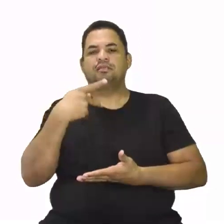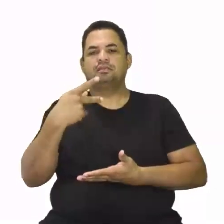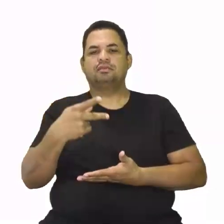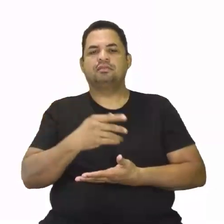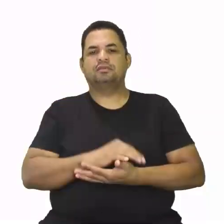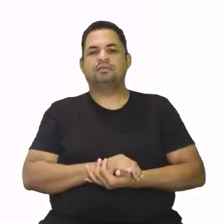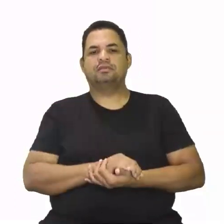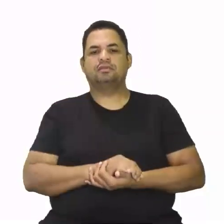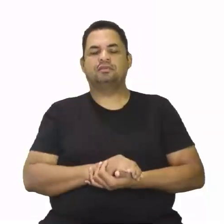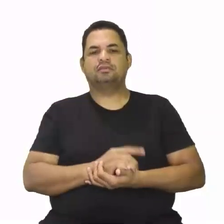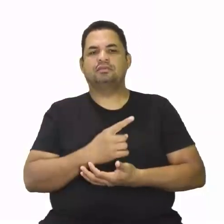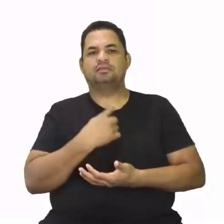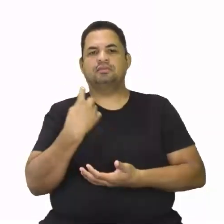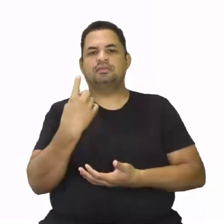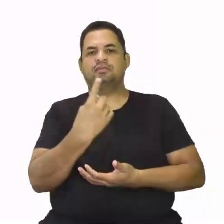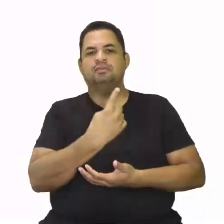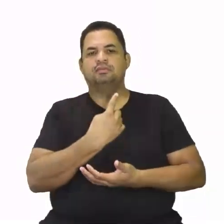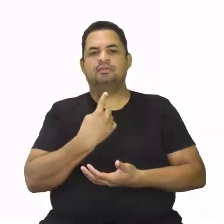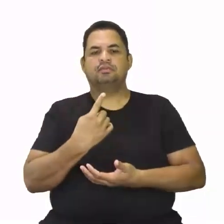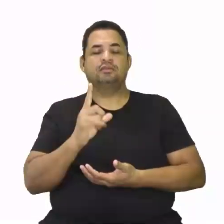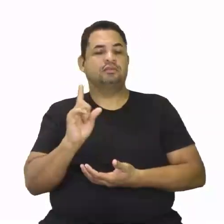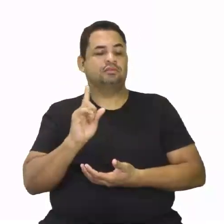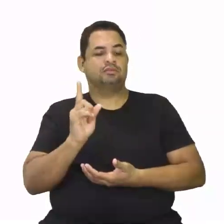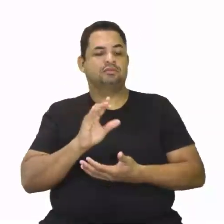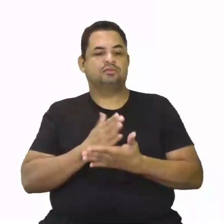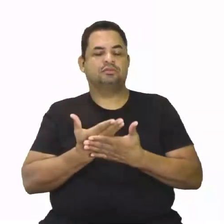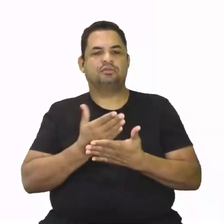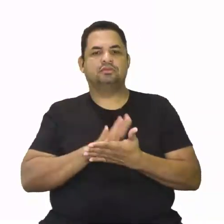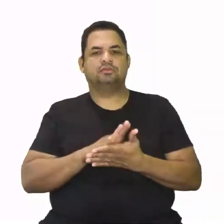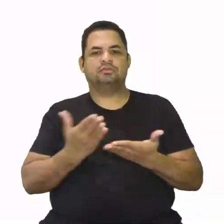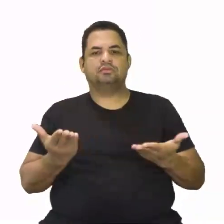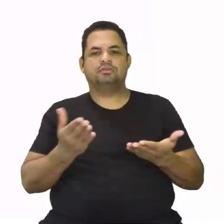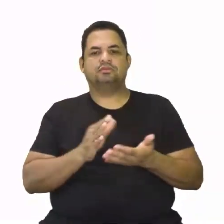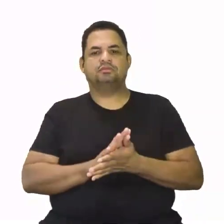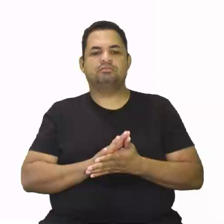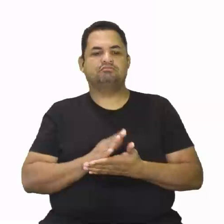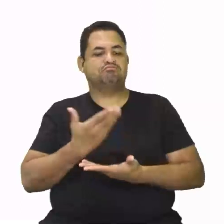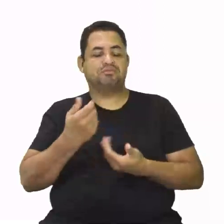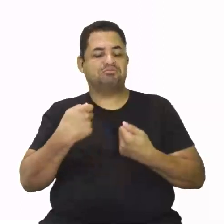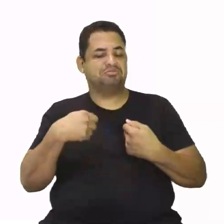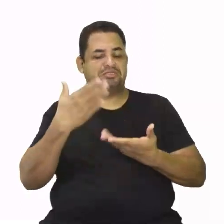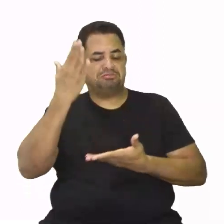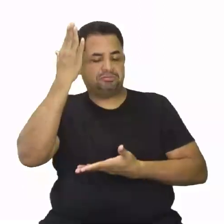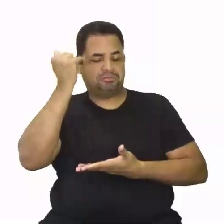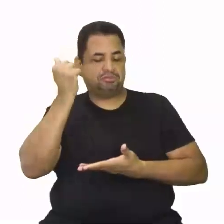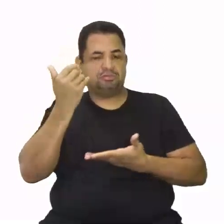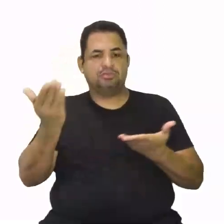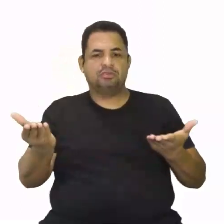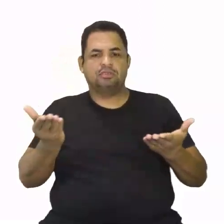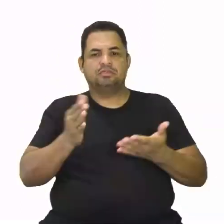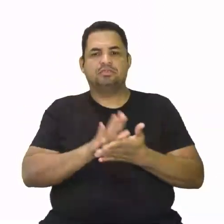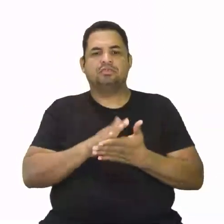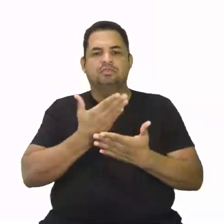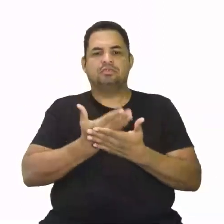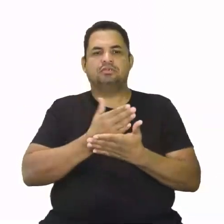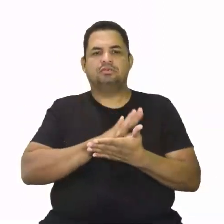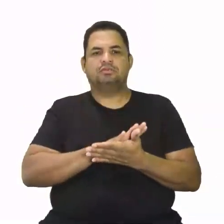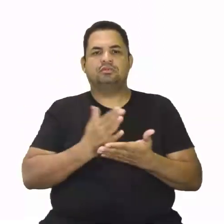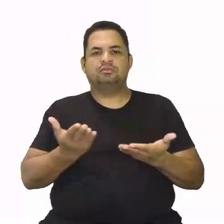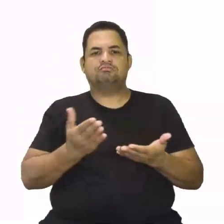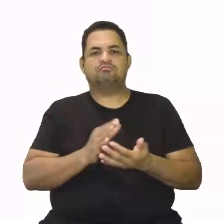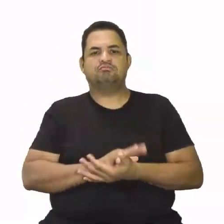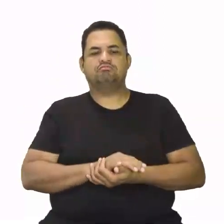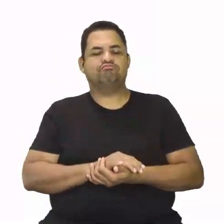muitas vezes, nós não somos tradutores. Nós não temos a obrigação nenhuma de traduzir e